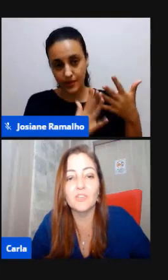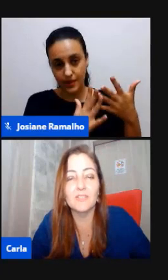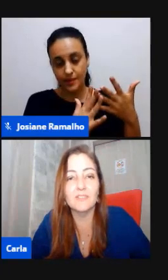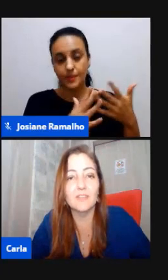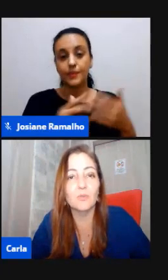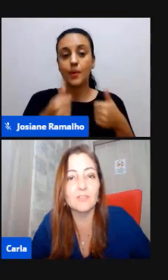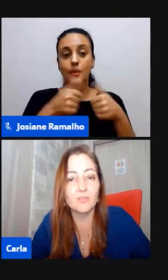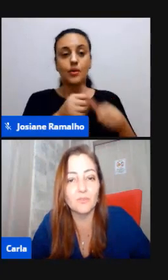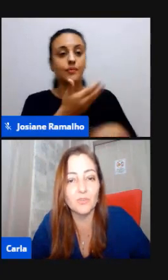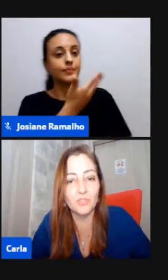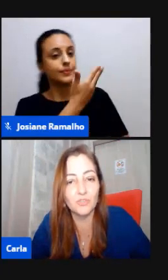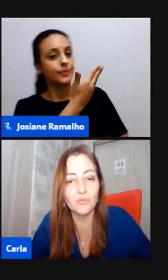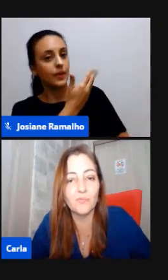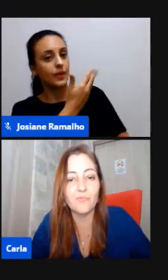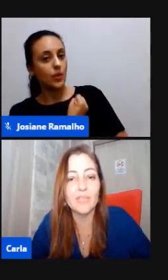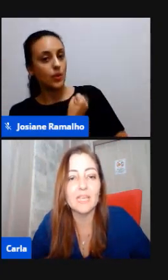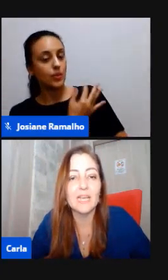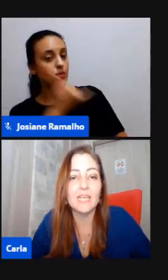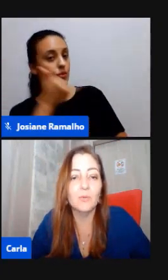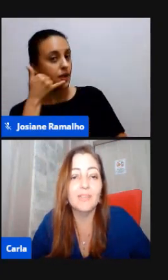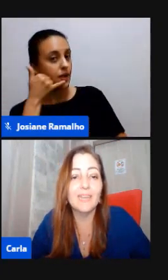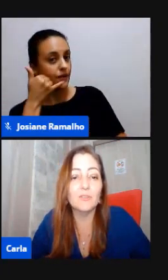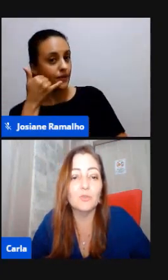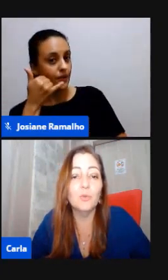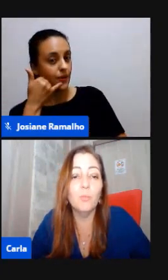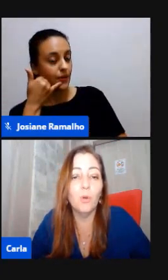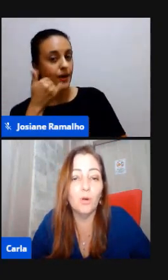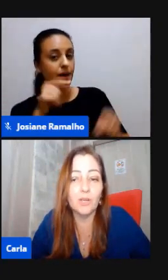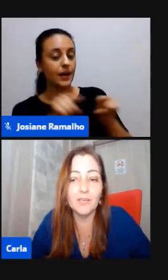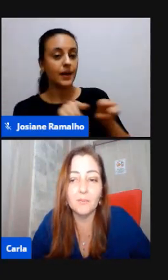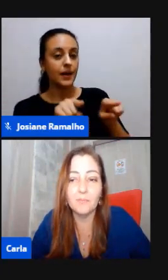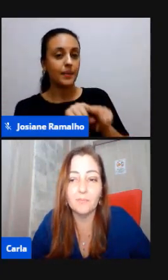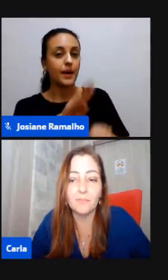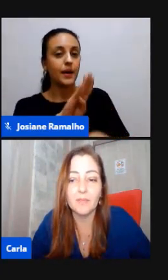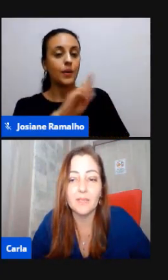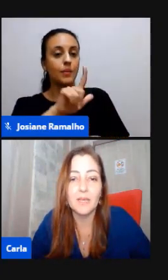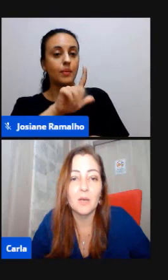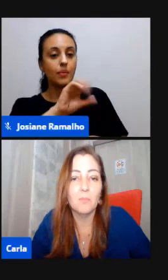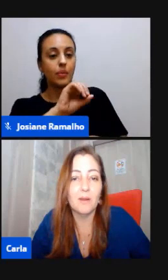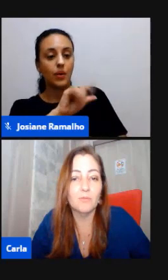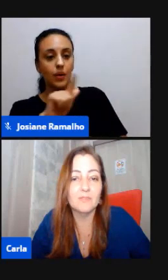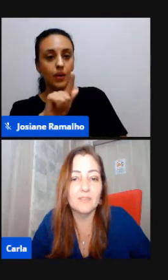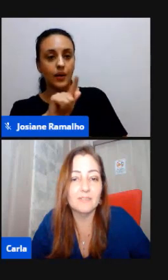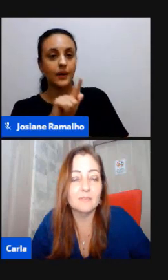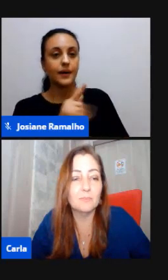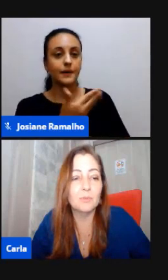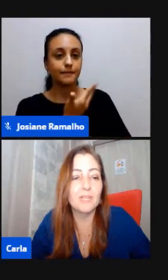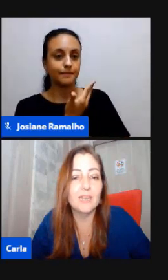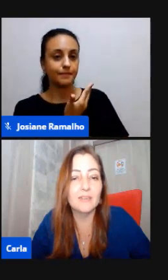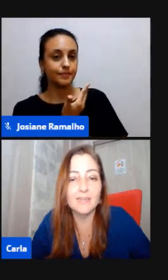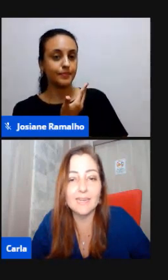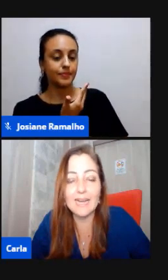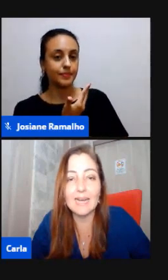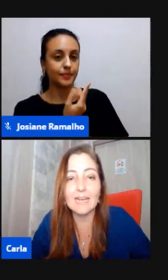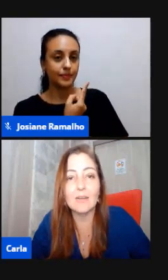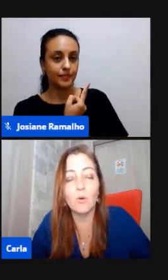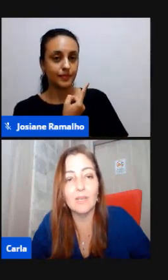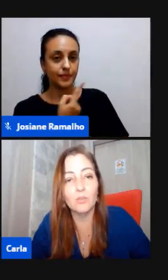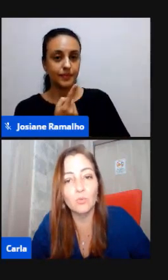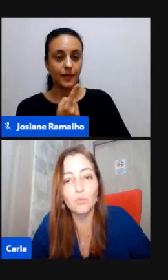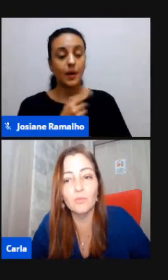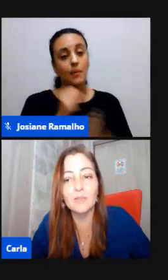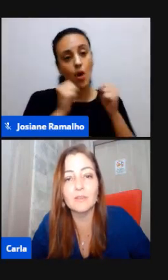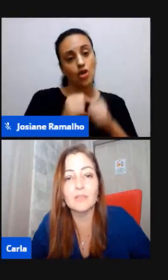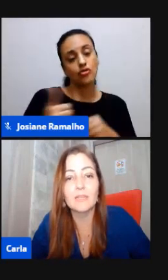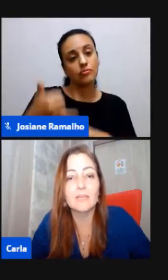telefone da Gerência da Educação Infantil e o endereço do blog para vocês poderem ligar,